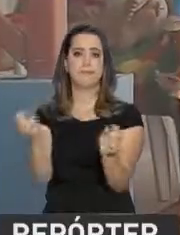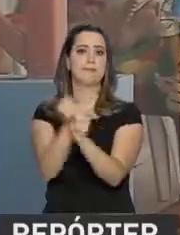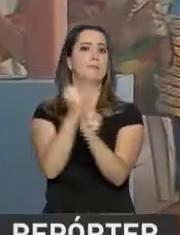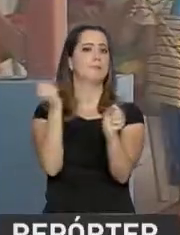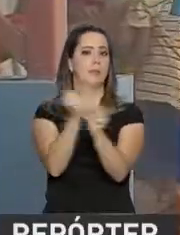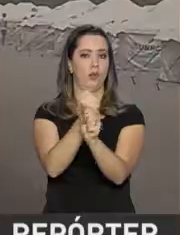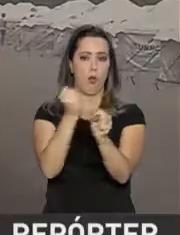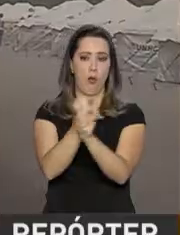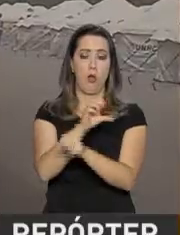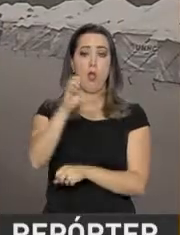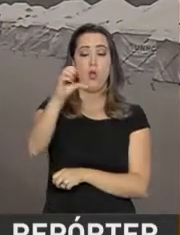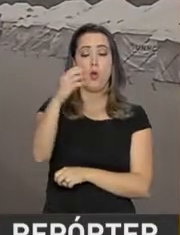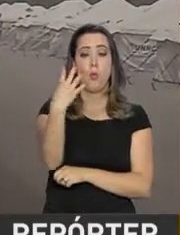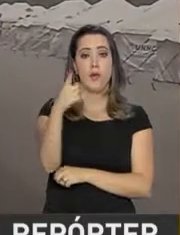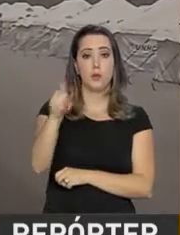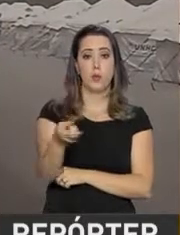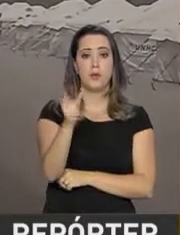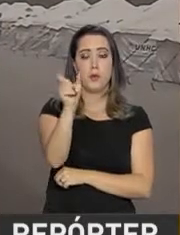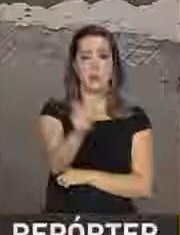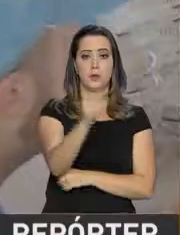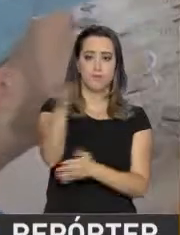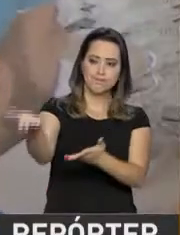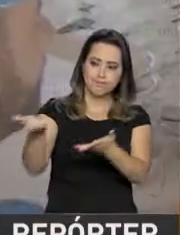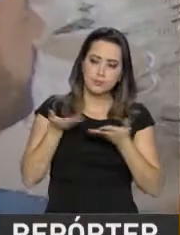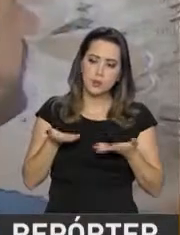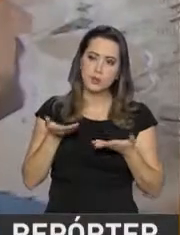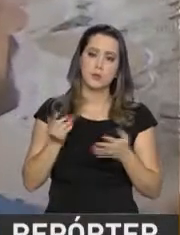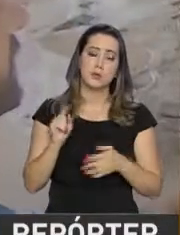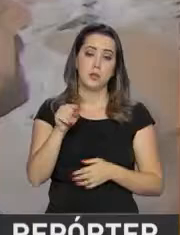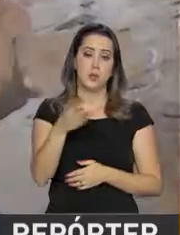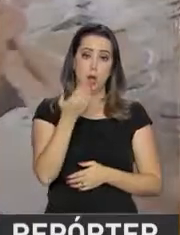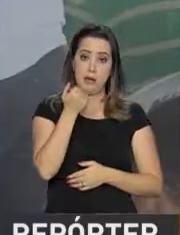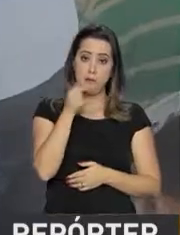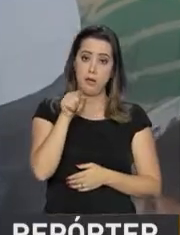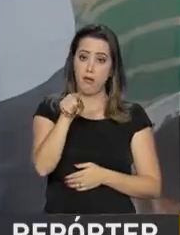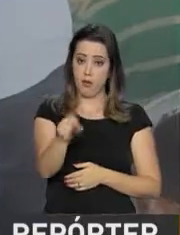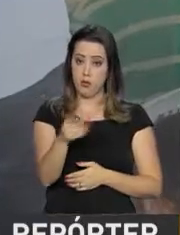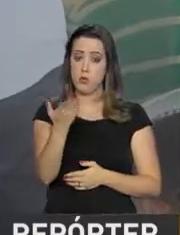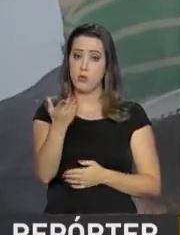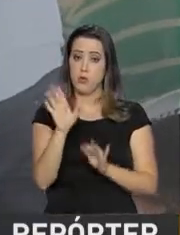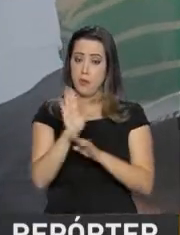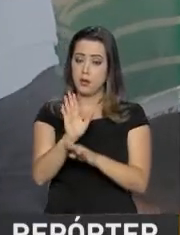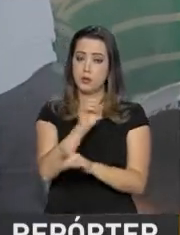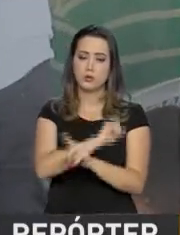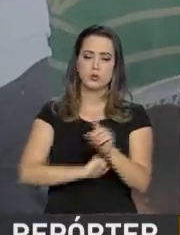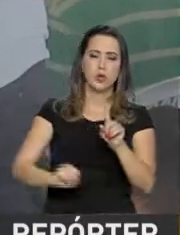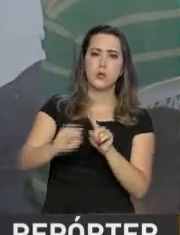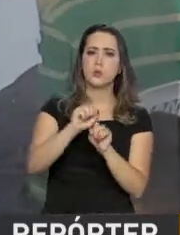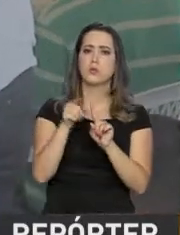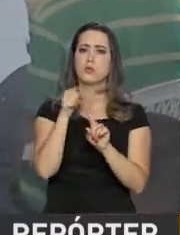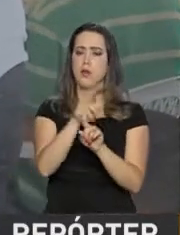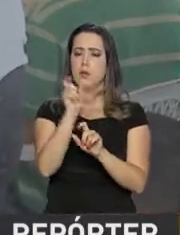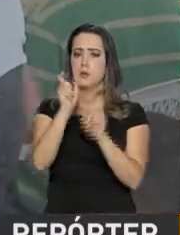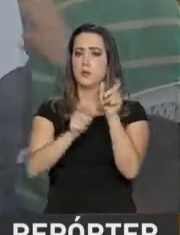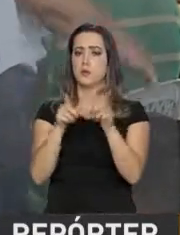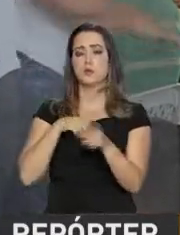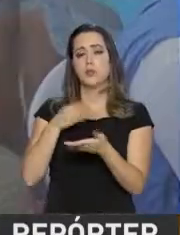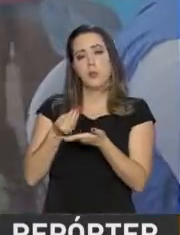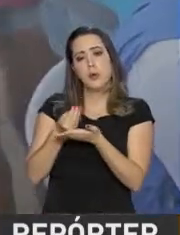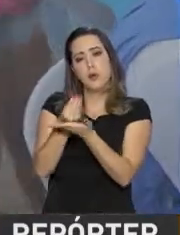e 4 mil imigrantes acolhidos além de alimento e assistência social os venezuelanos também